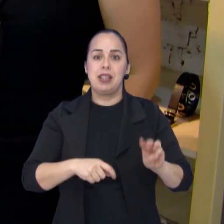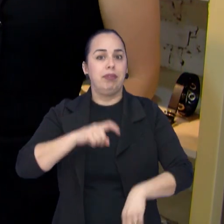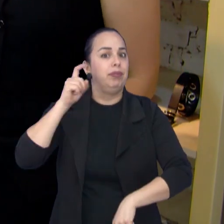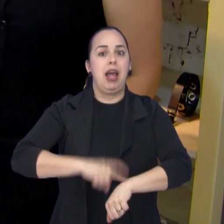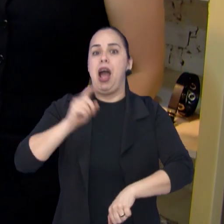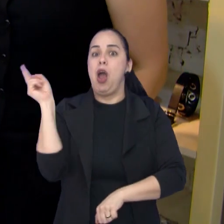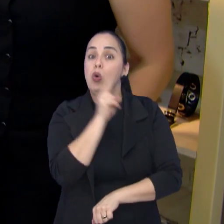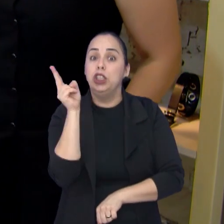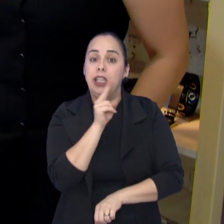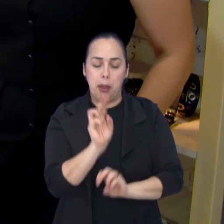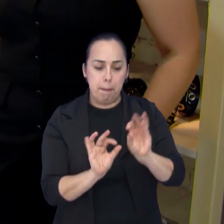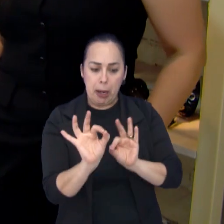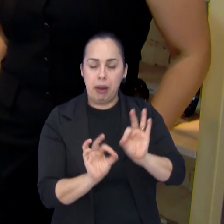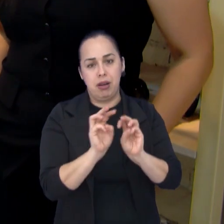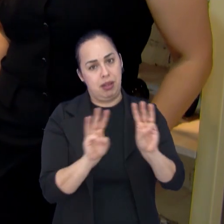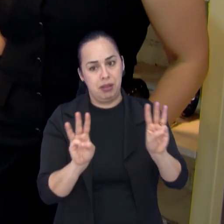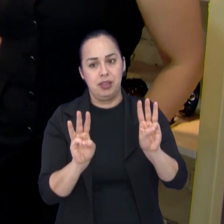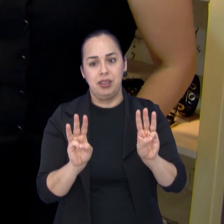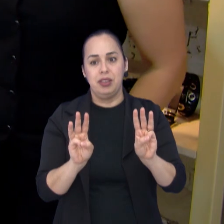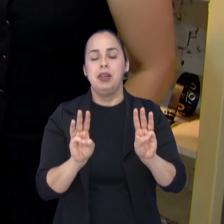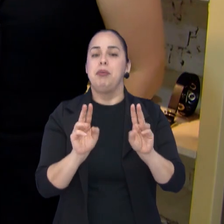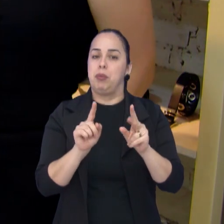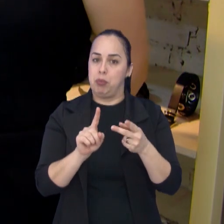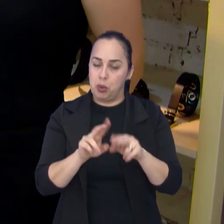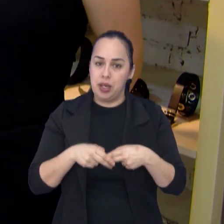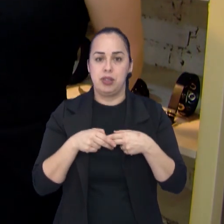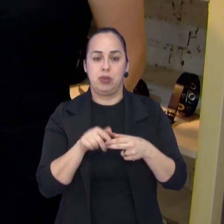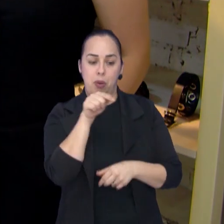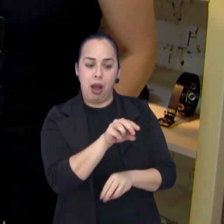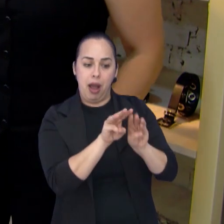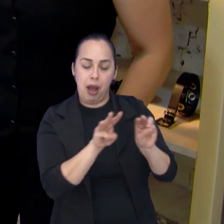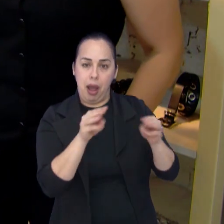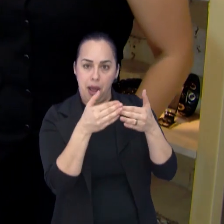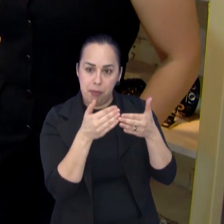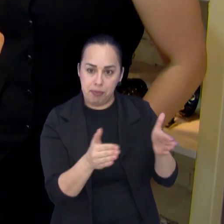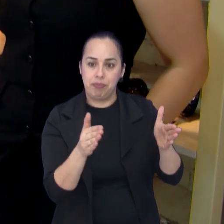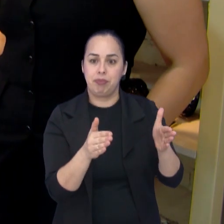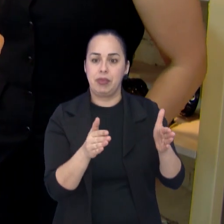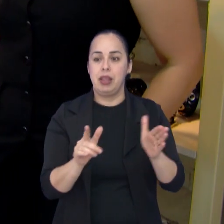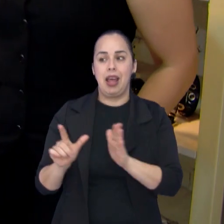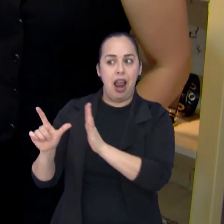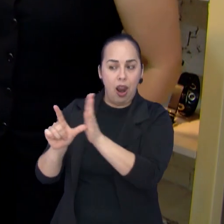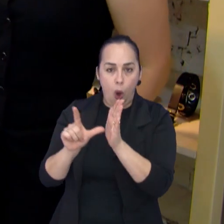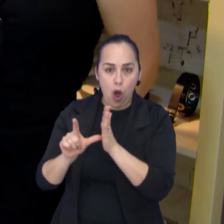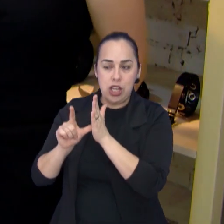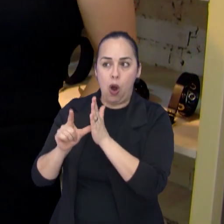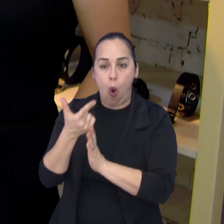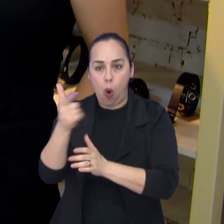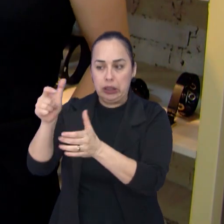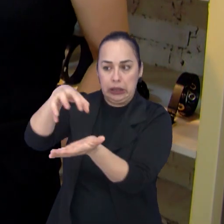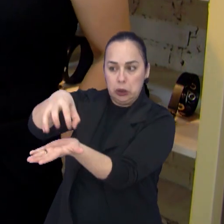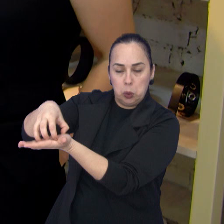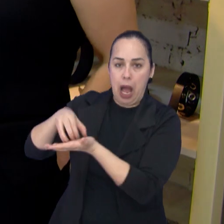é urgente, né? Então eu estou nessa expansão do site, ampliar para mais lojas no momento ainda não,